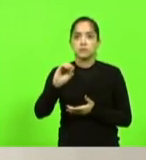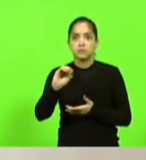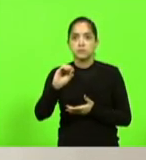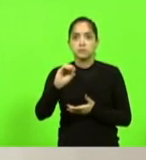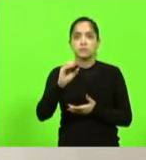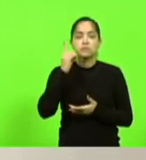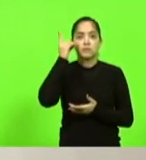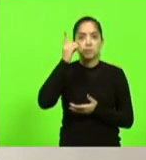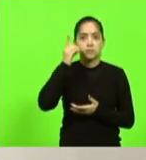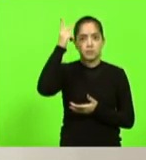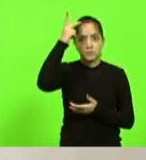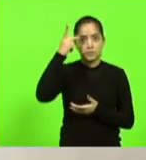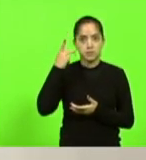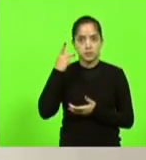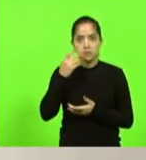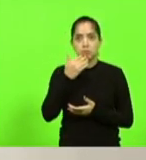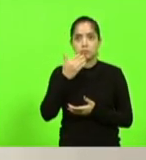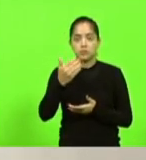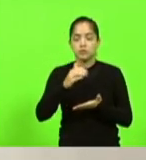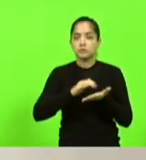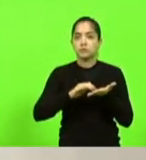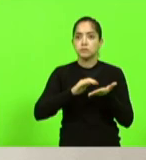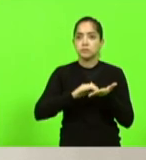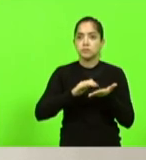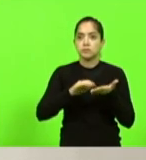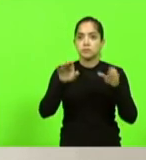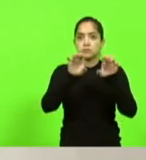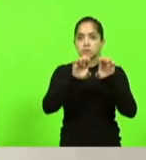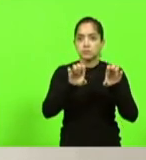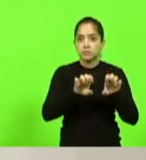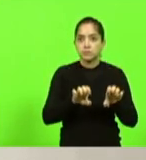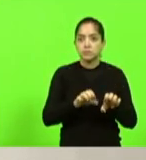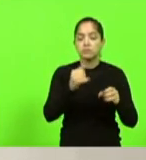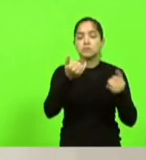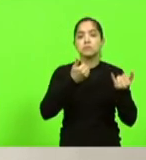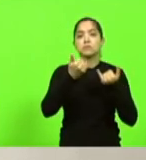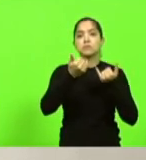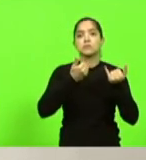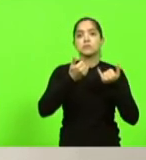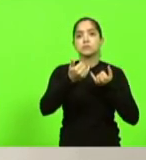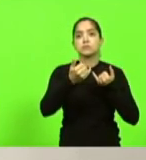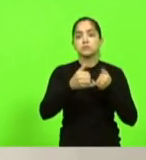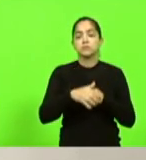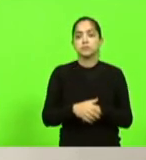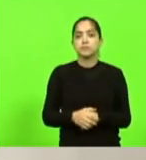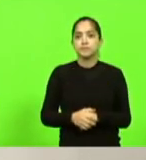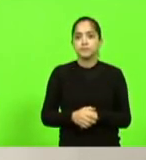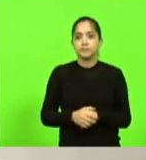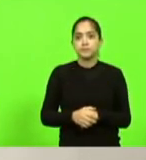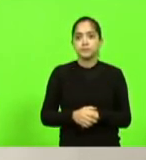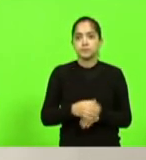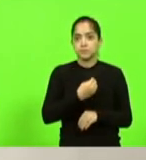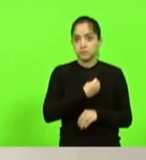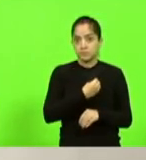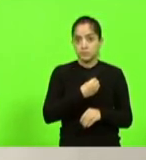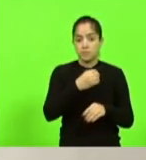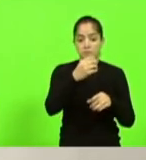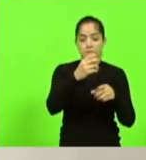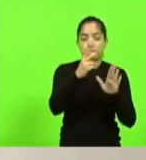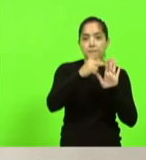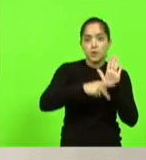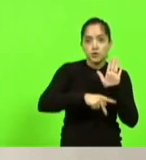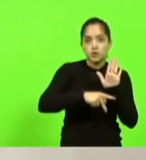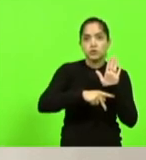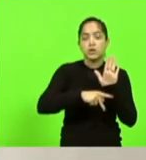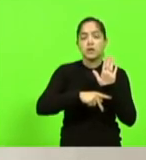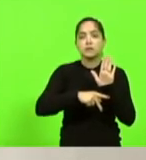deputada Paulinha, solicitando ao secretário de Estado da Infraestrutura informações acerca da existência de projeto executivo